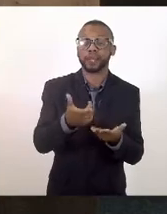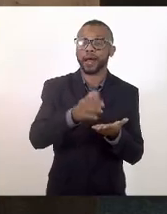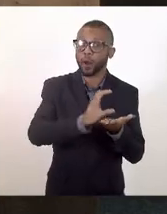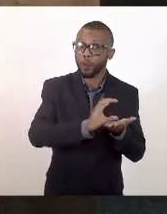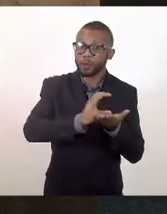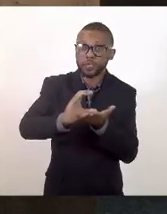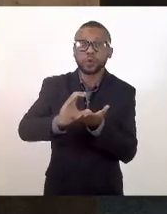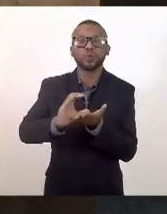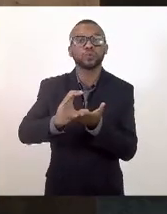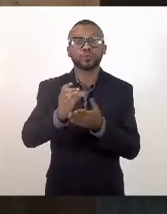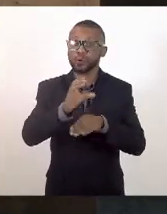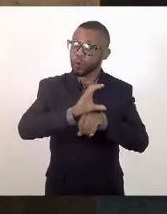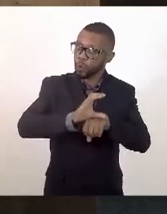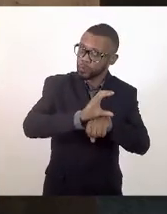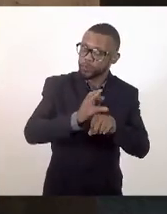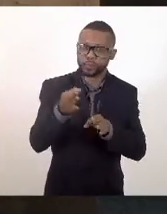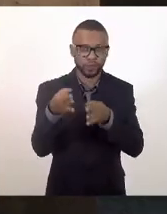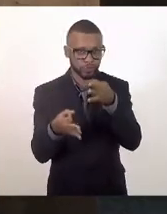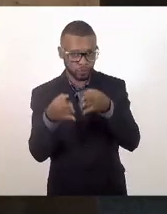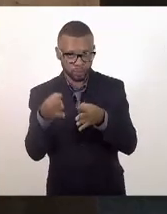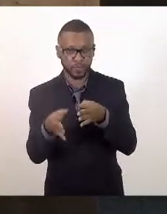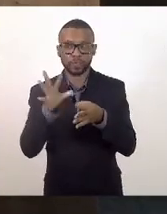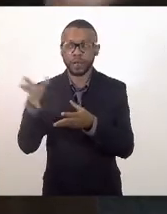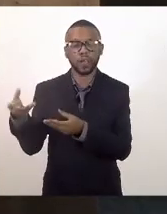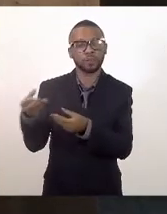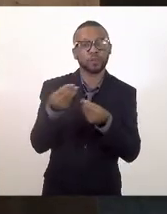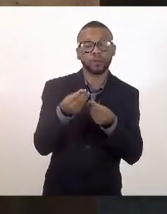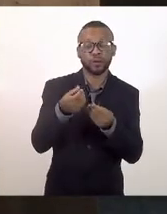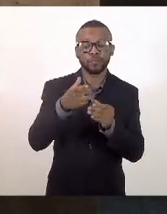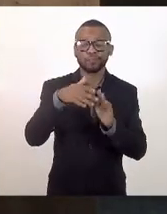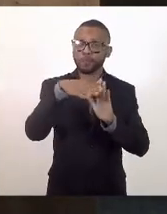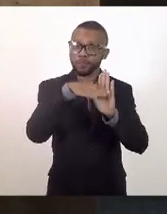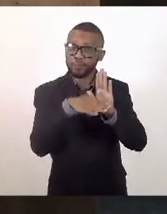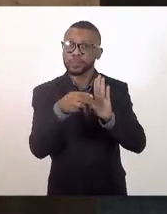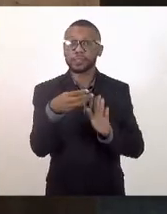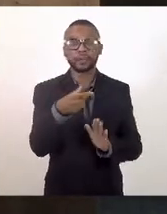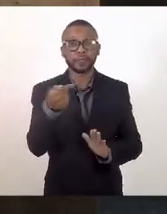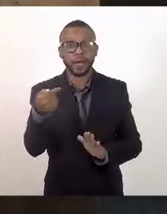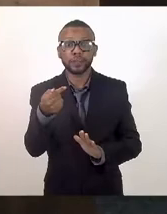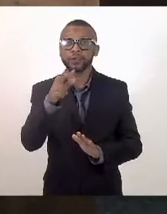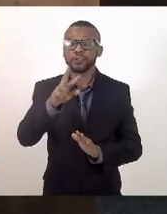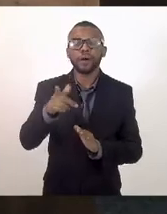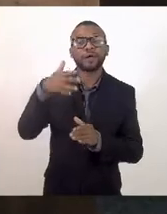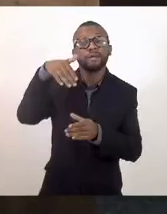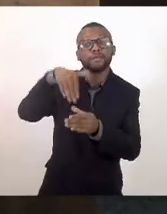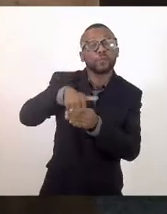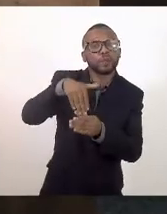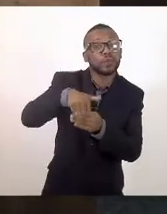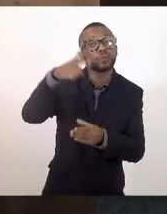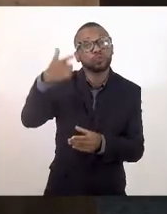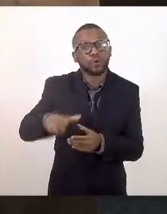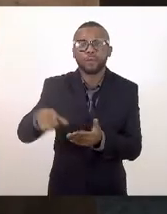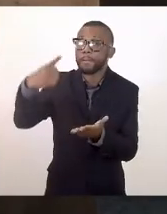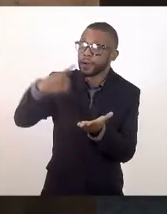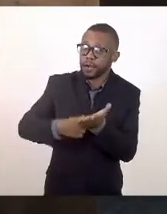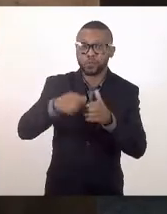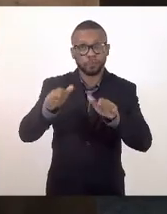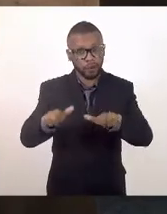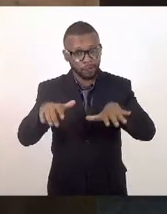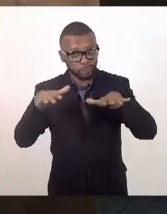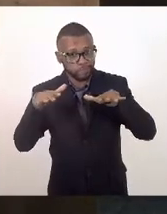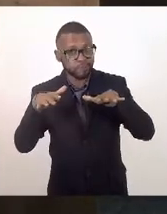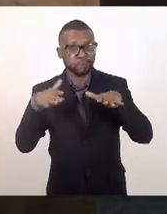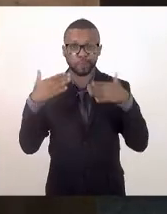recebeu 37 emendas, nós combinamos, inclusive, que ele só voltaria em segunda com uma audiência pública, isso está programado,